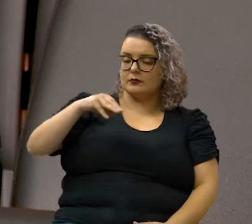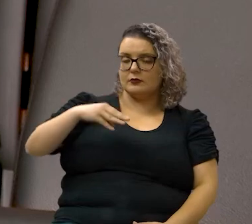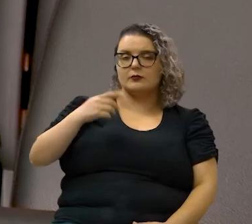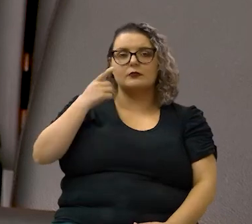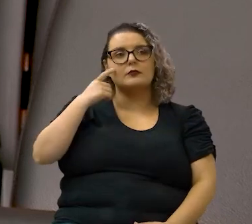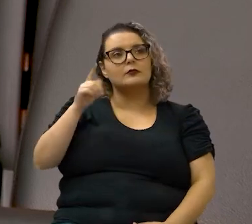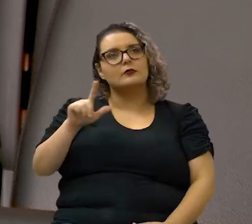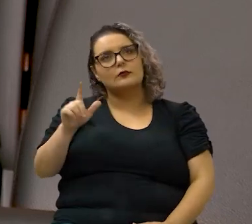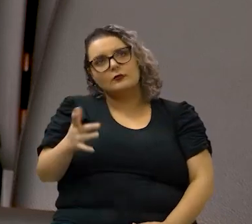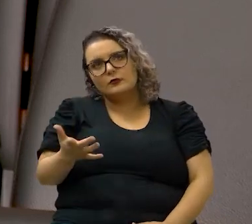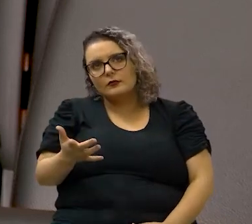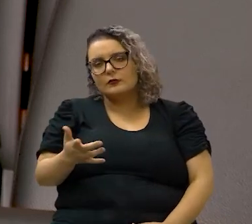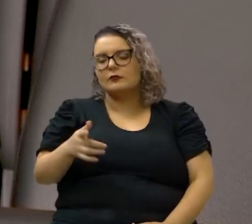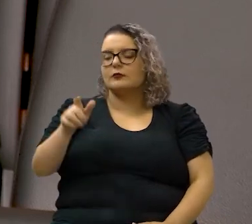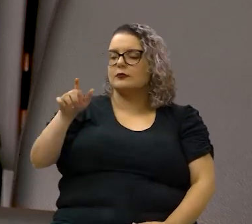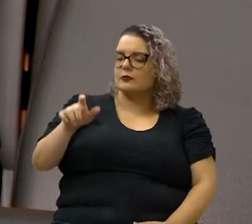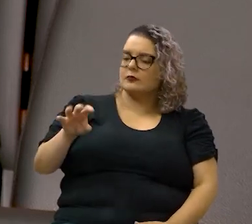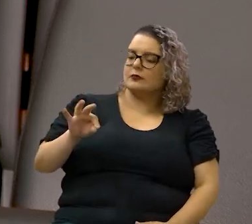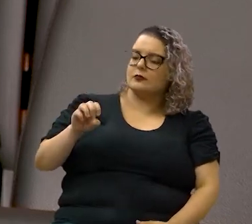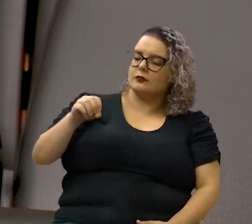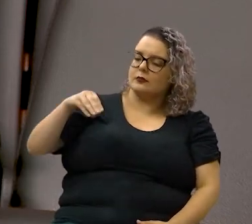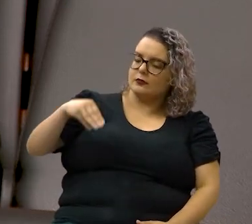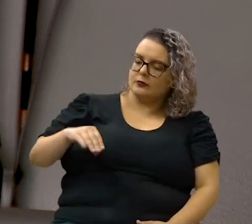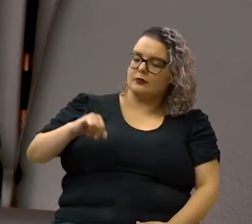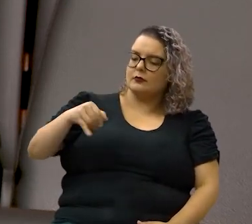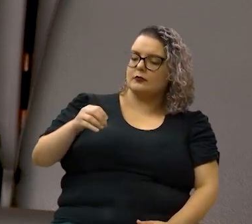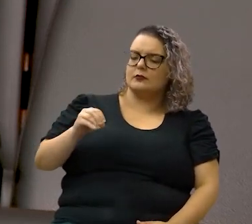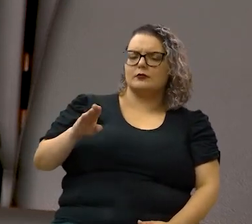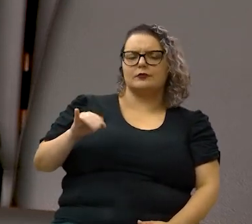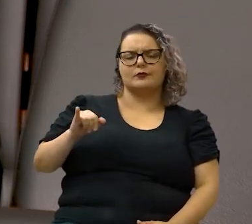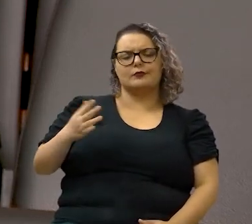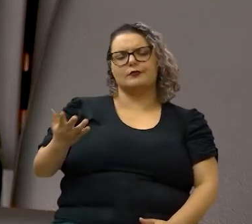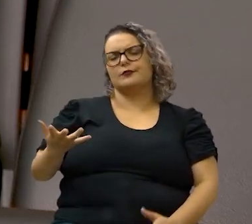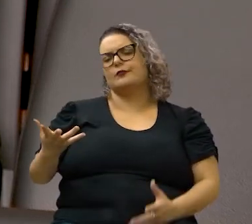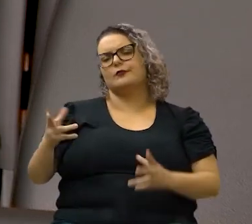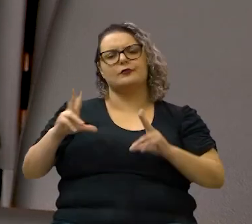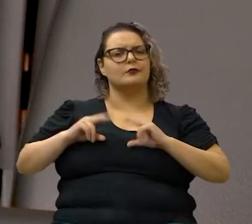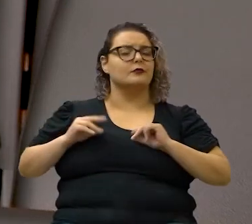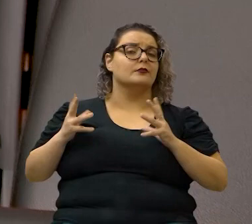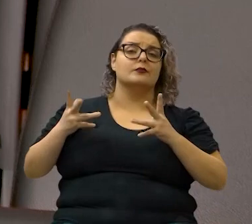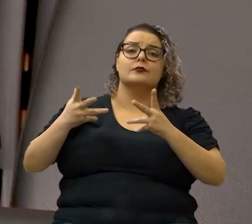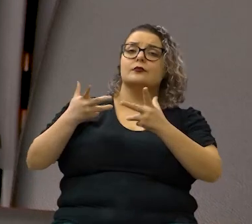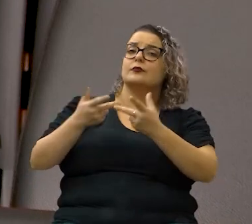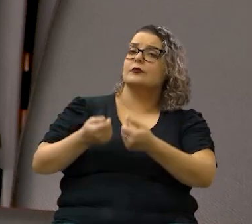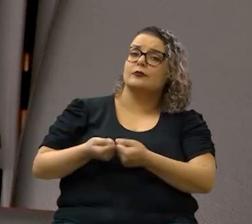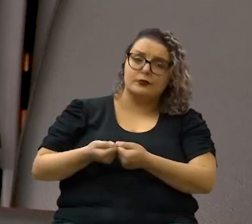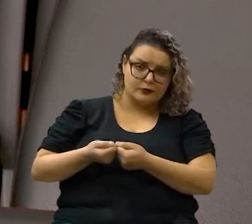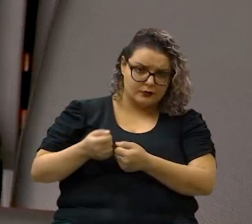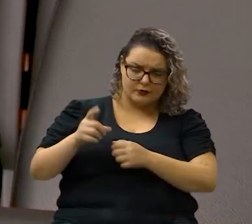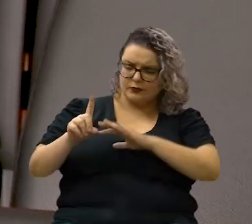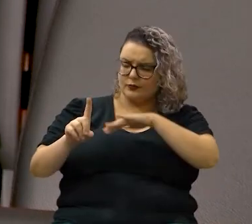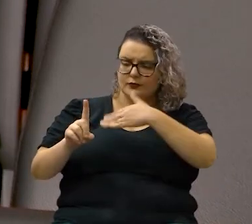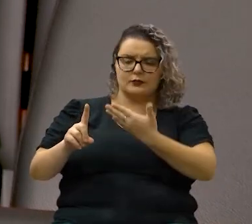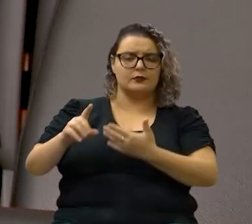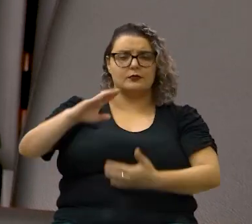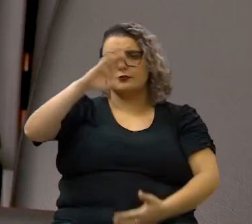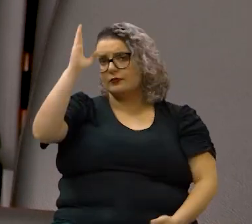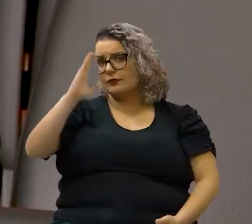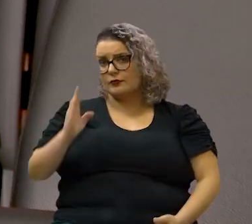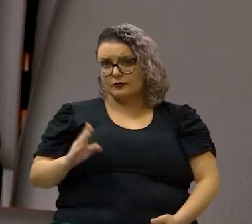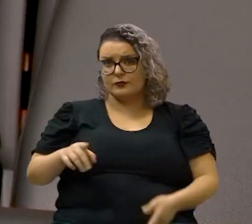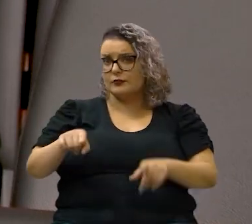É evidente que o Tom Jobim é um dos grandes artistas do Brasil, merece todas as homenagens do Brasil e do mundo,